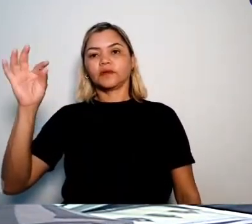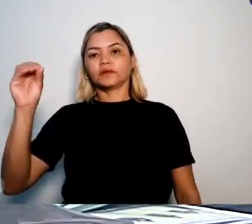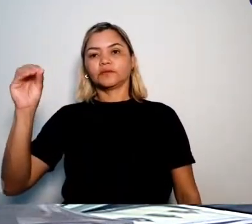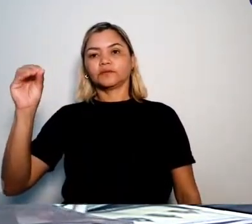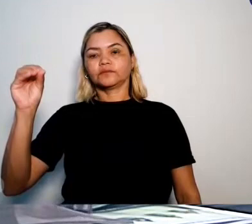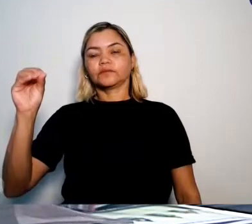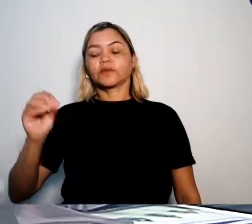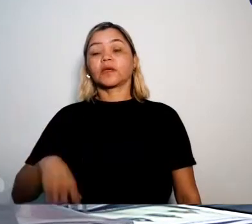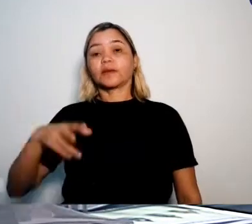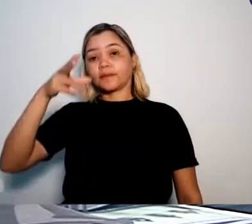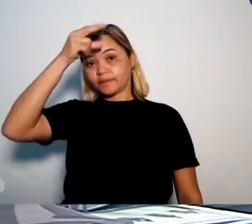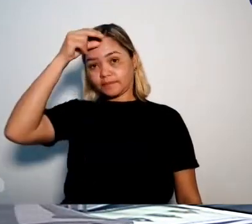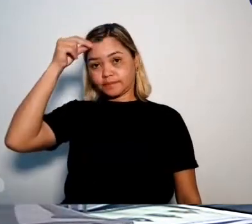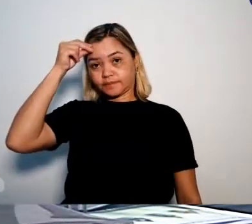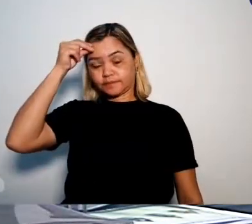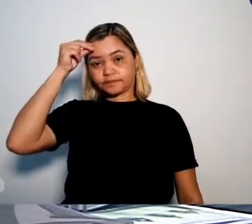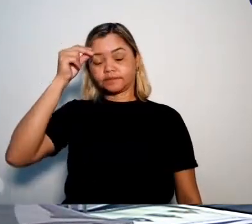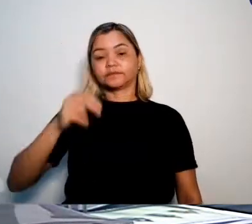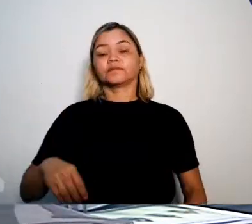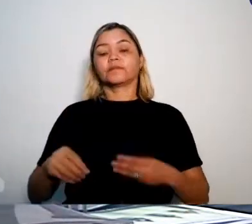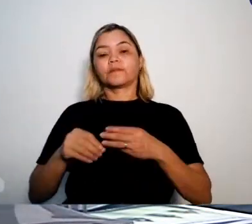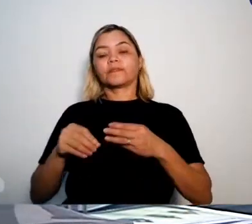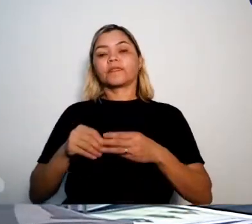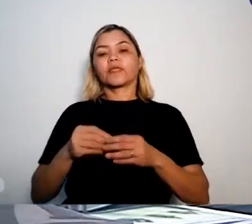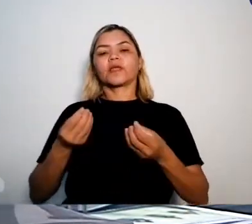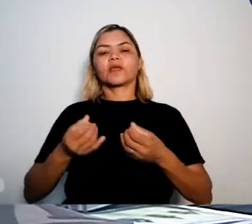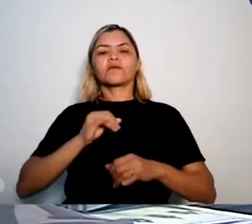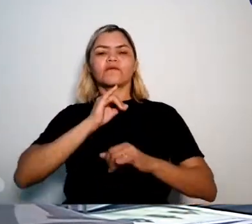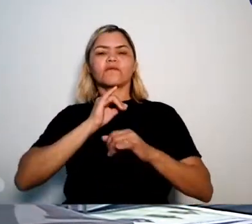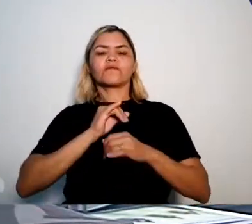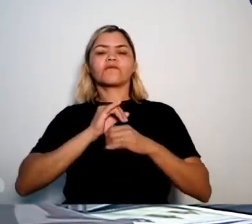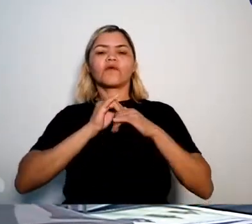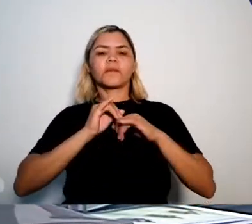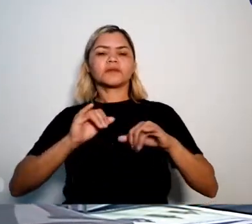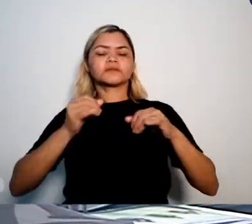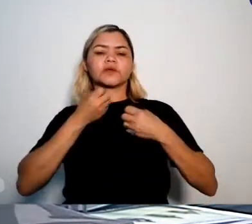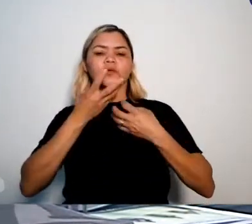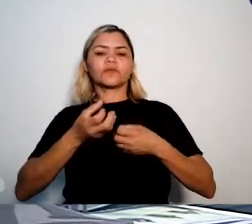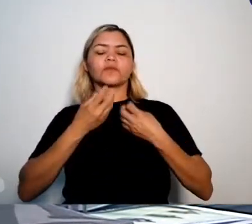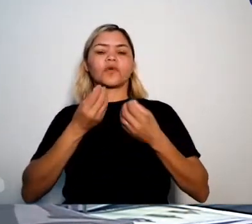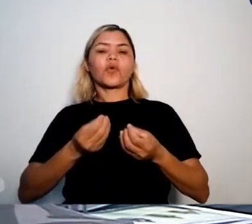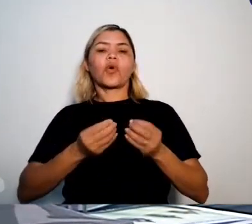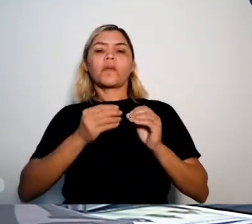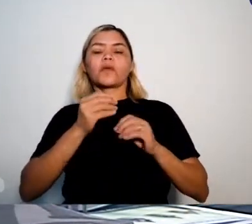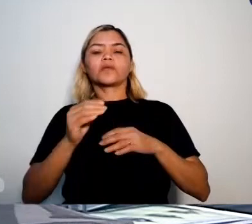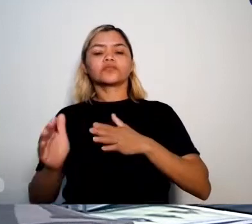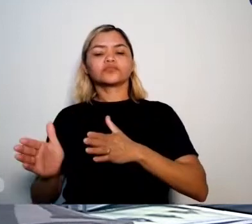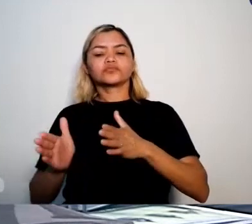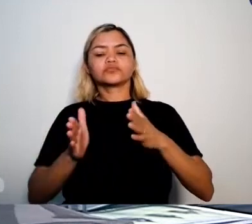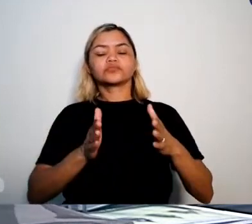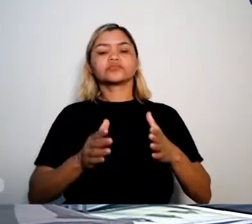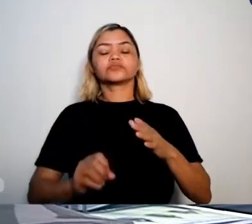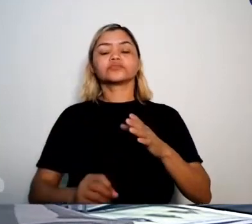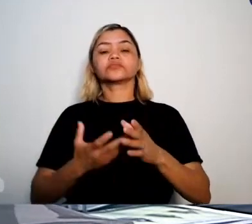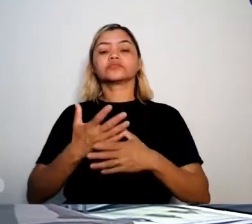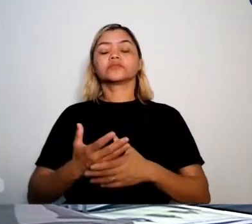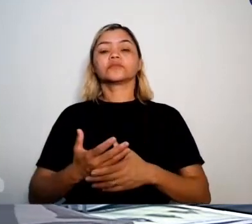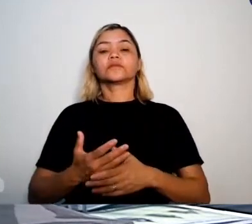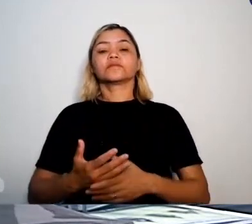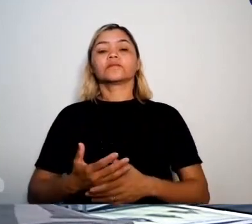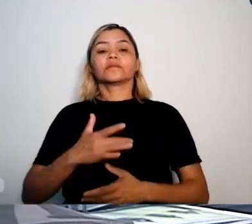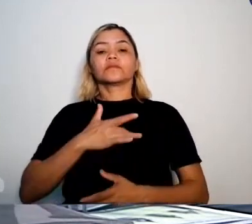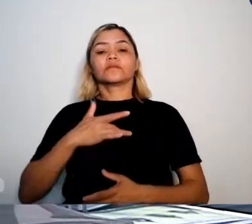solicitando informar como estão as tratativas para a construção de um posto de saúde e